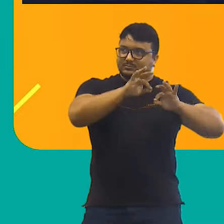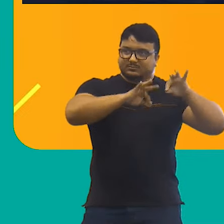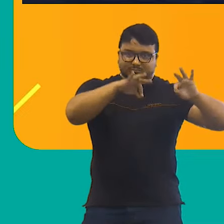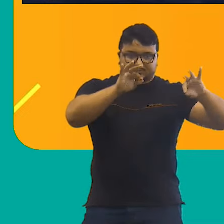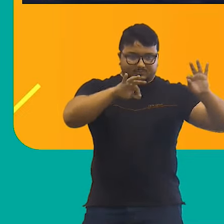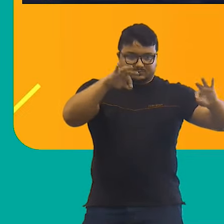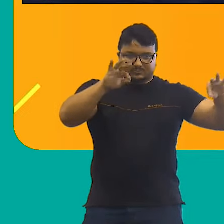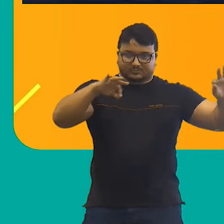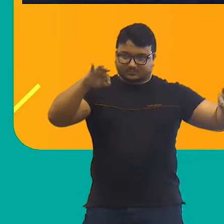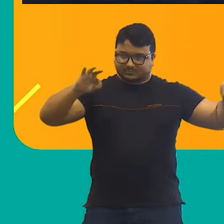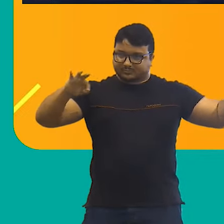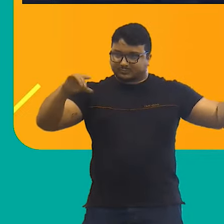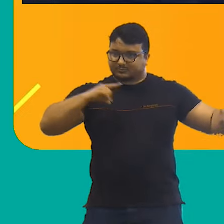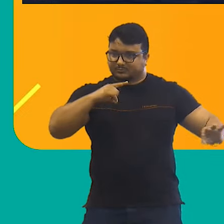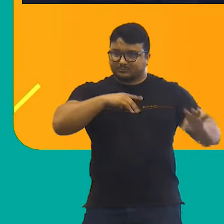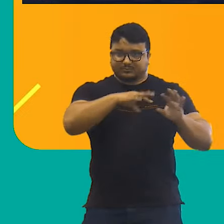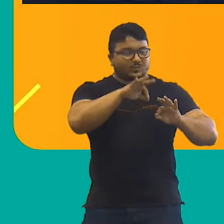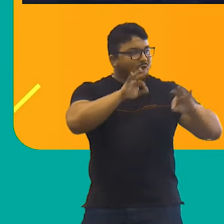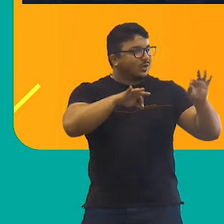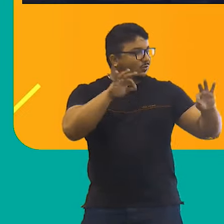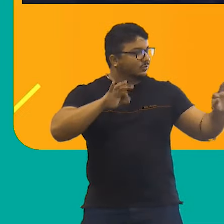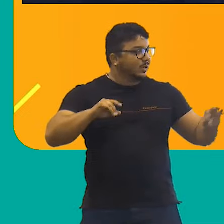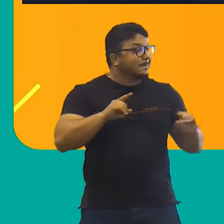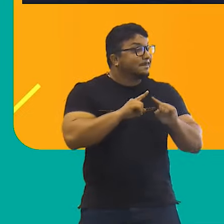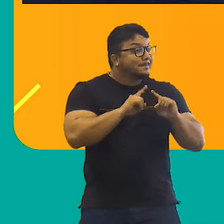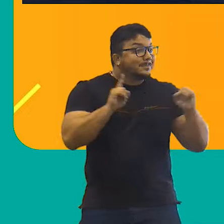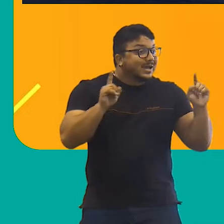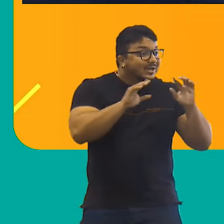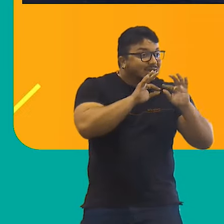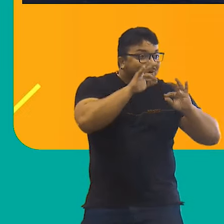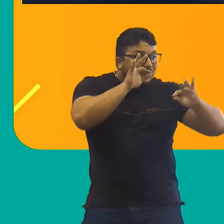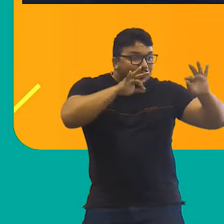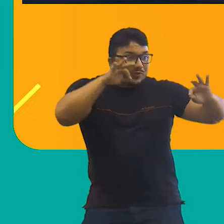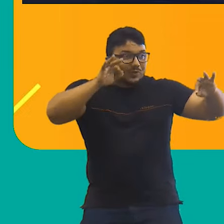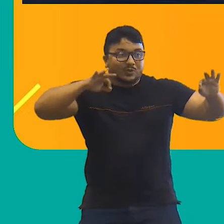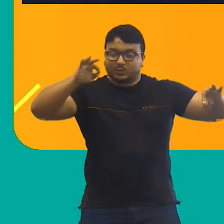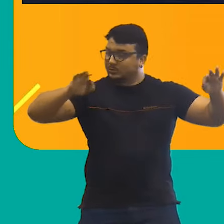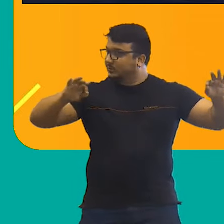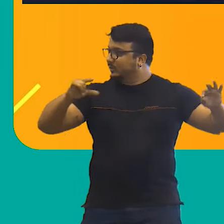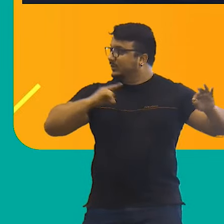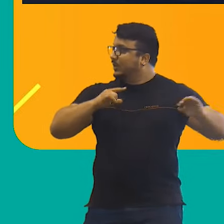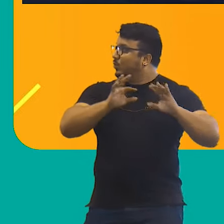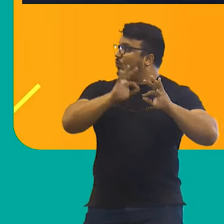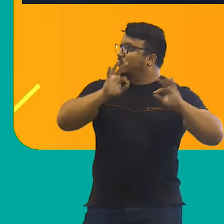vai? Vai vibrando. Só que essa corda vibra